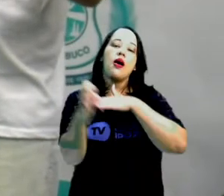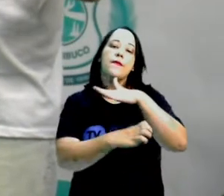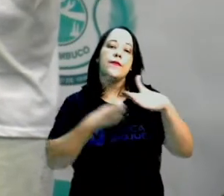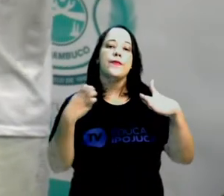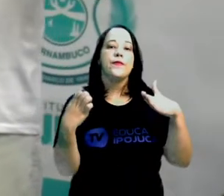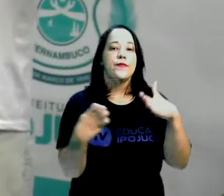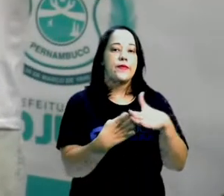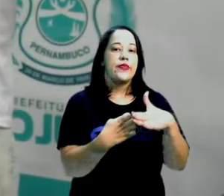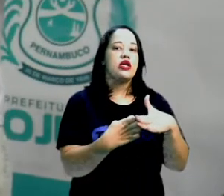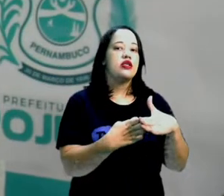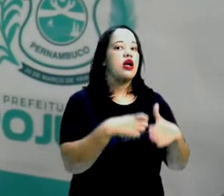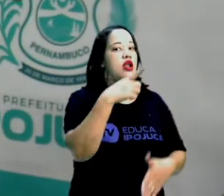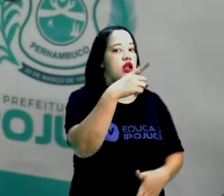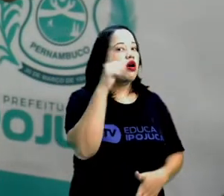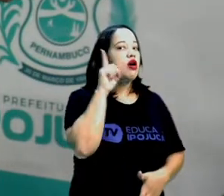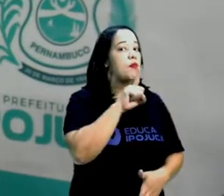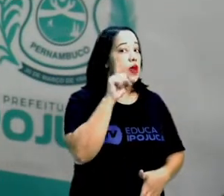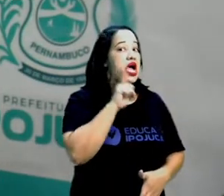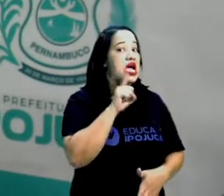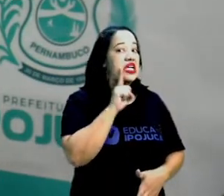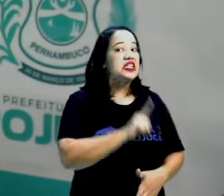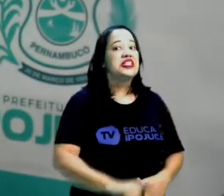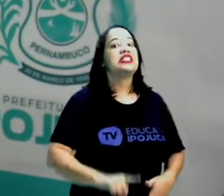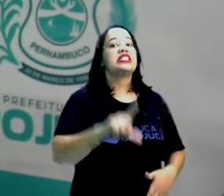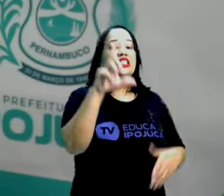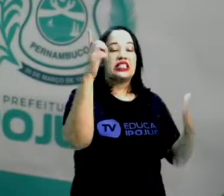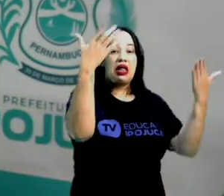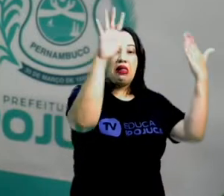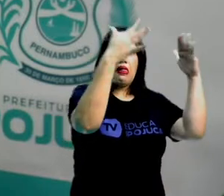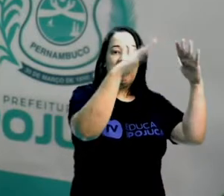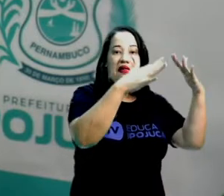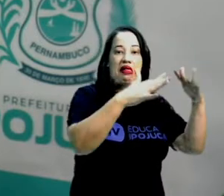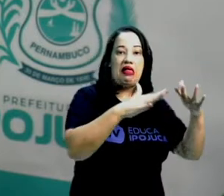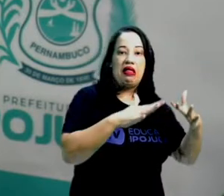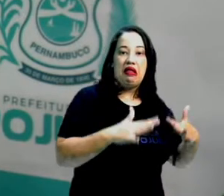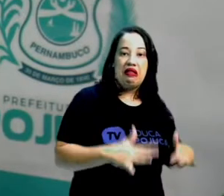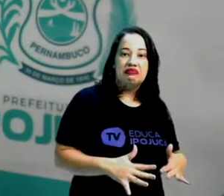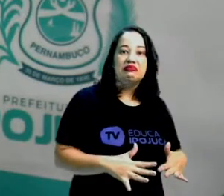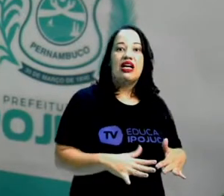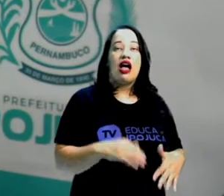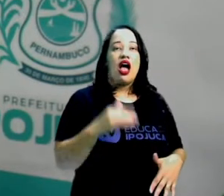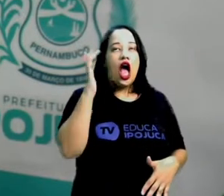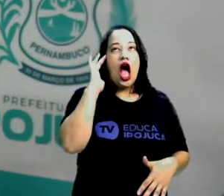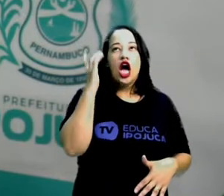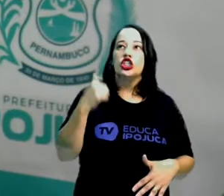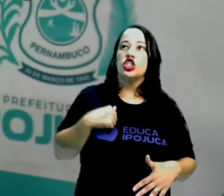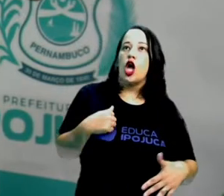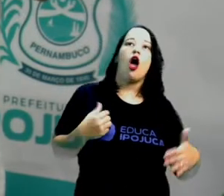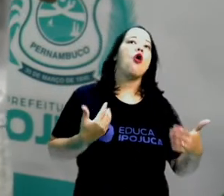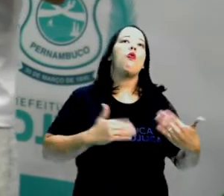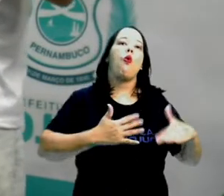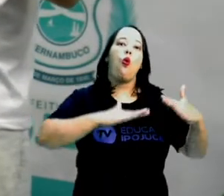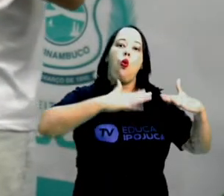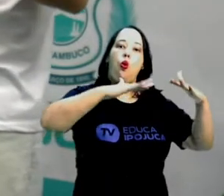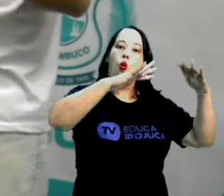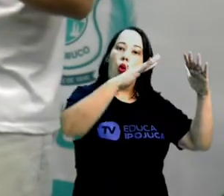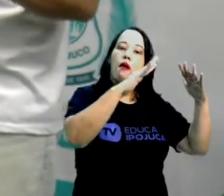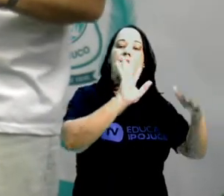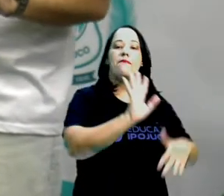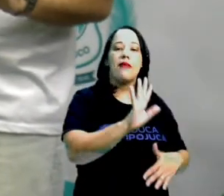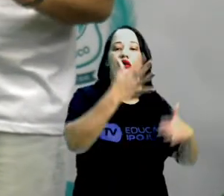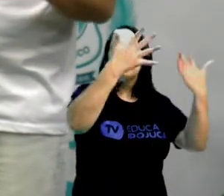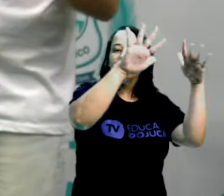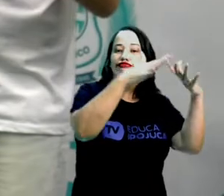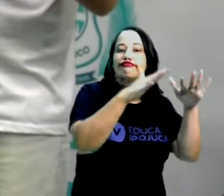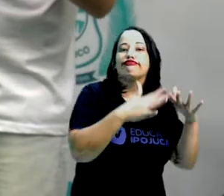empresas americanas elas quebrem. Elas estavam crescendo muito, achando que não iam mais parar de crescer, e então elas acabam quebrando,